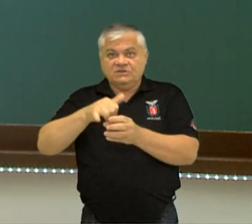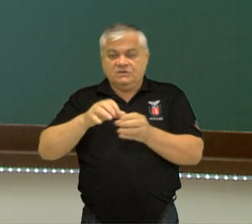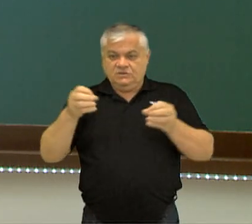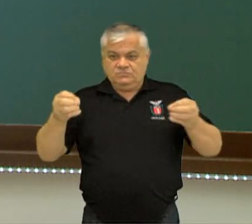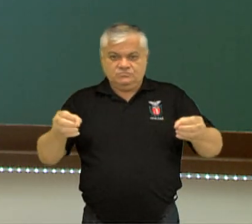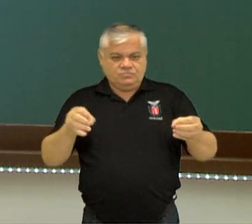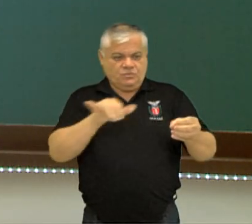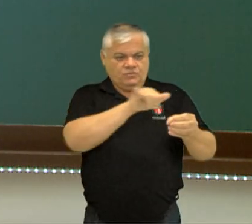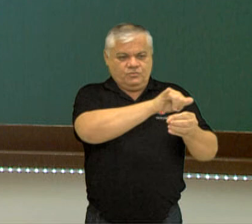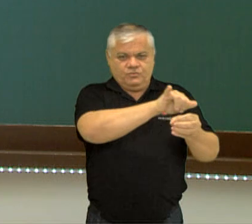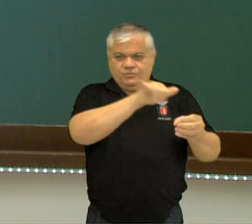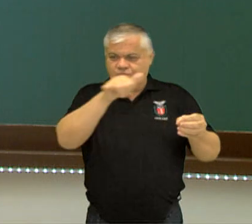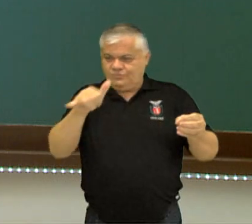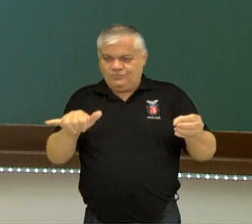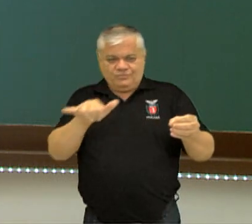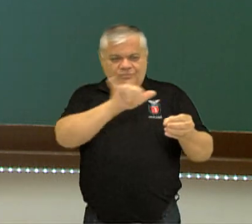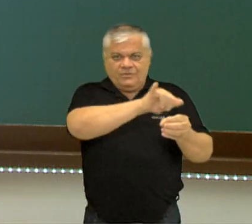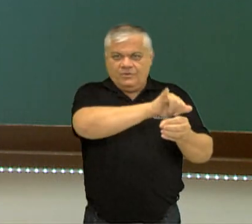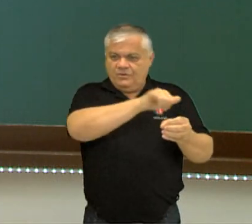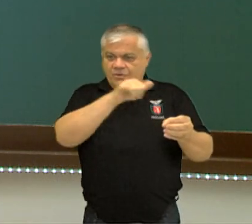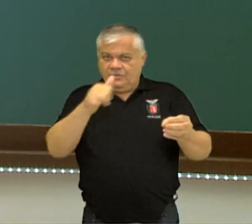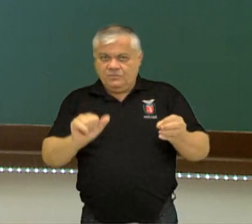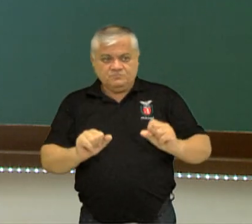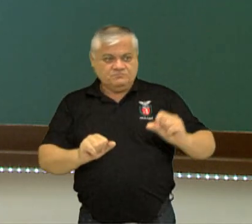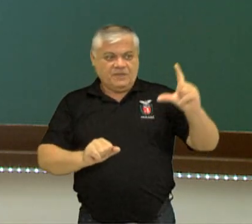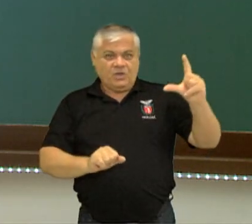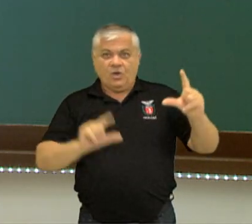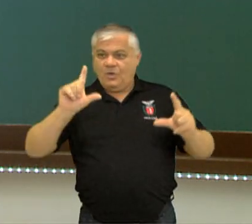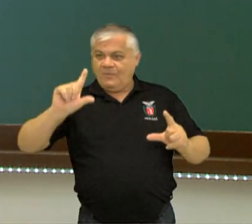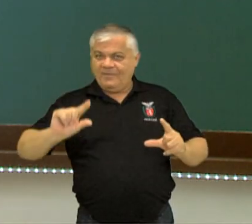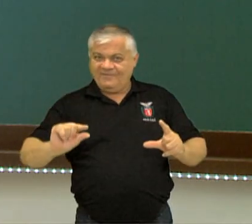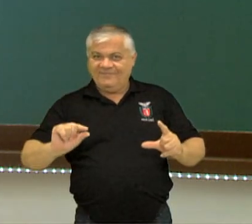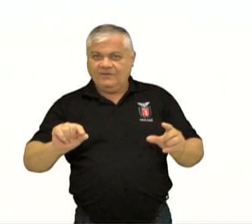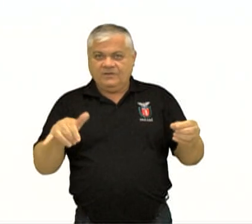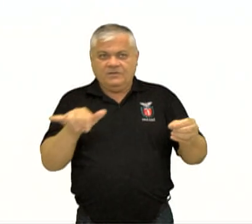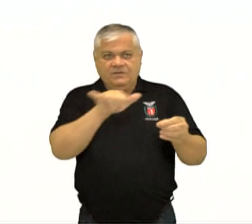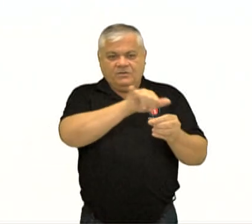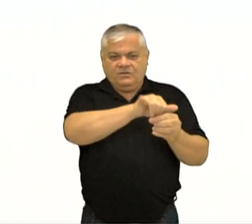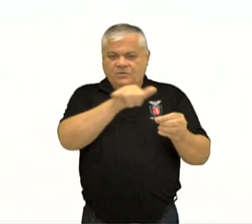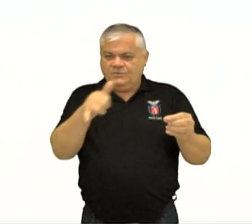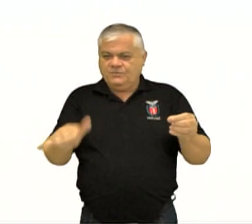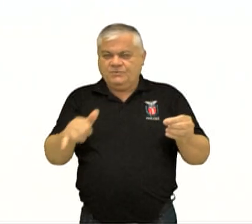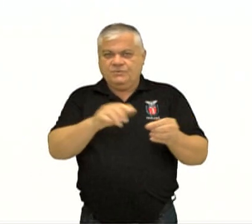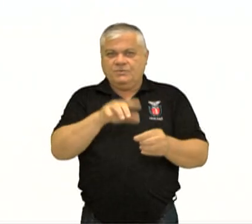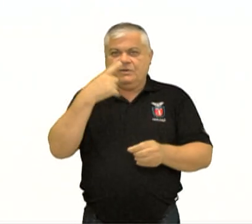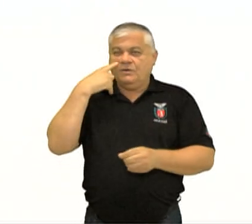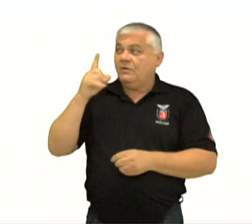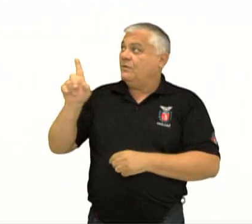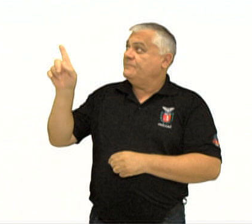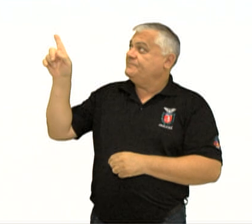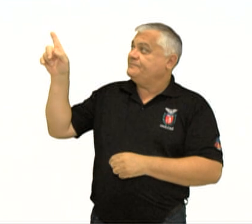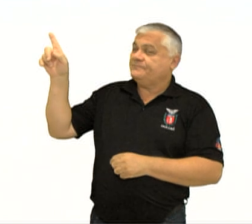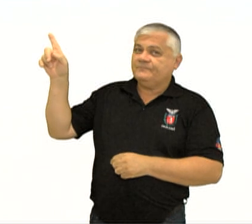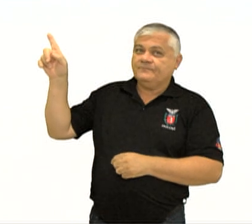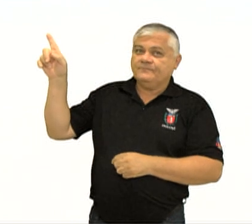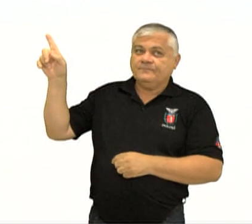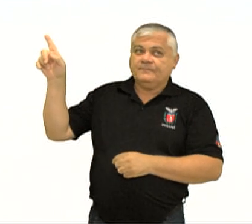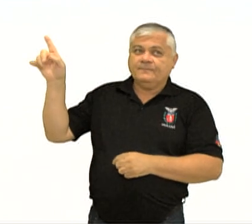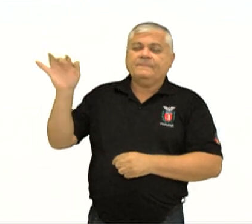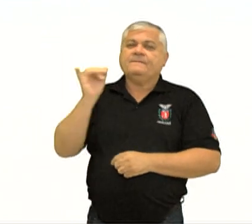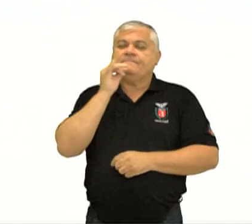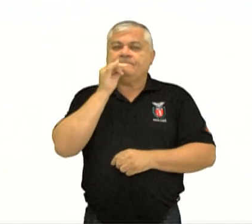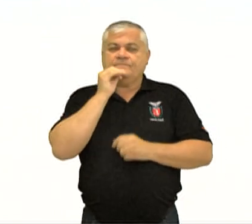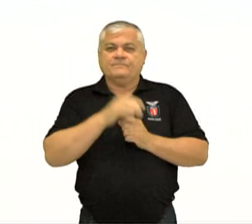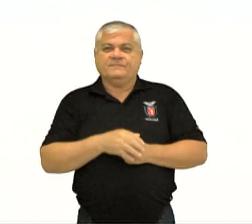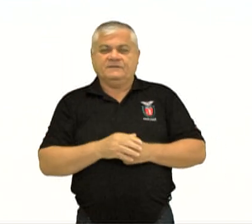corpo de maior para outro de menor temperatura. Você não pode esquecer, dá uma olhada nessa figura. Imagine você que eu tenho